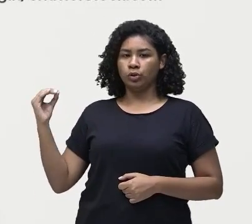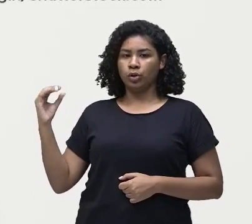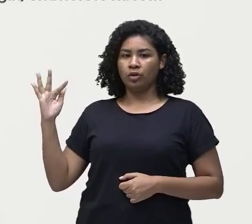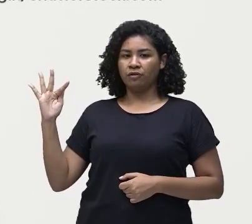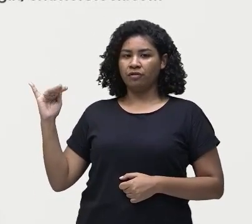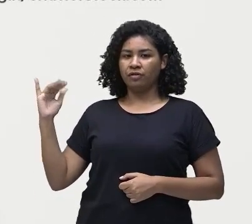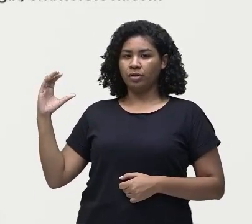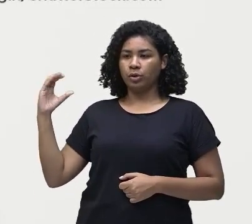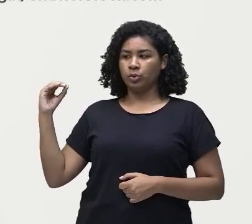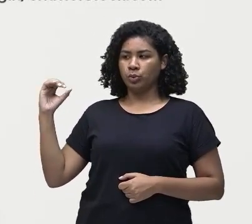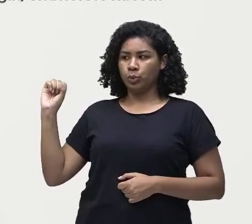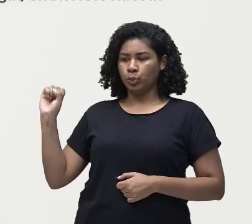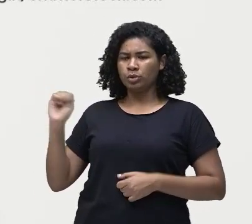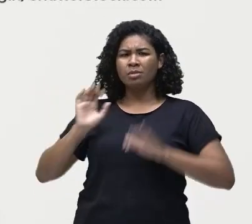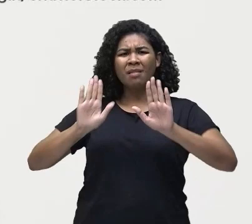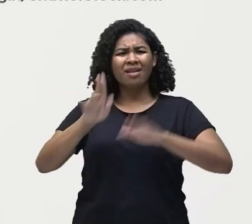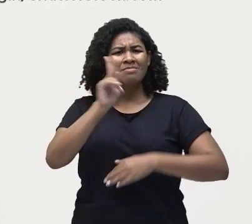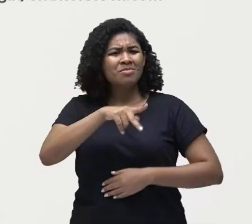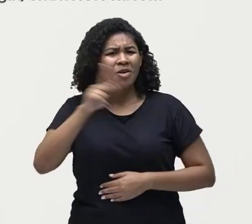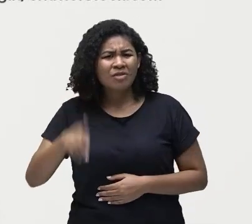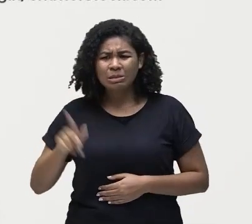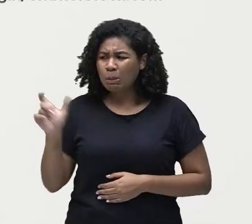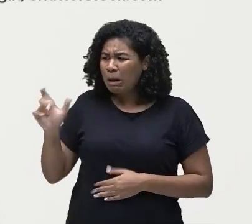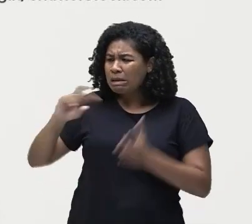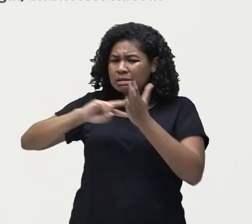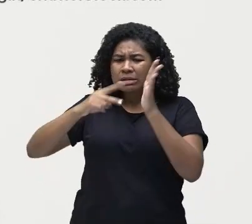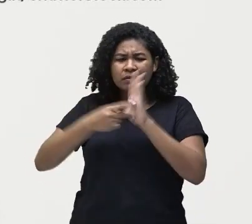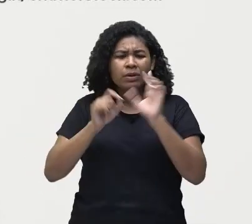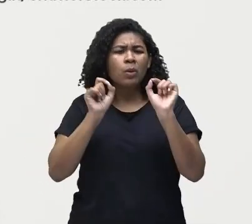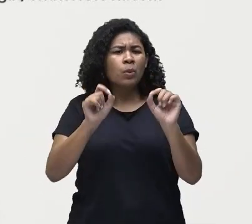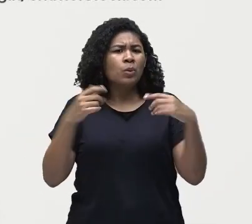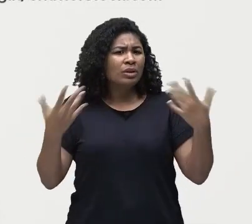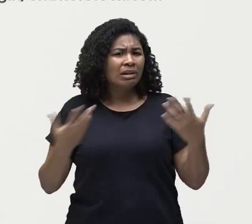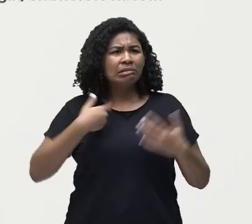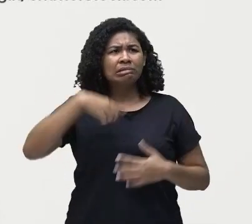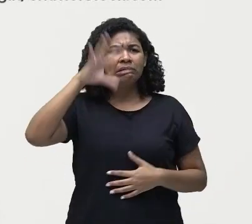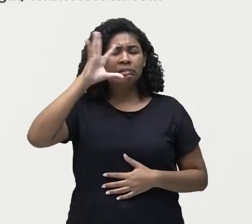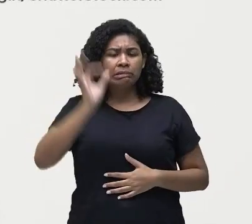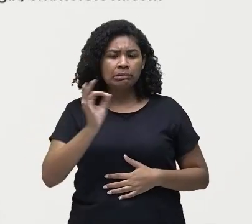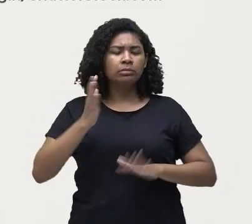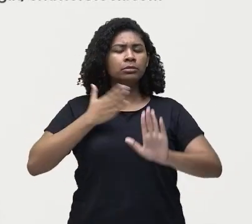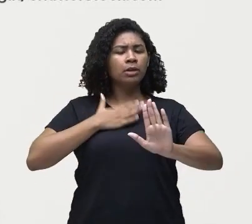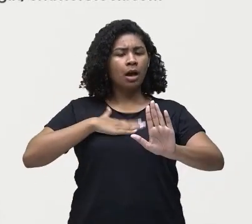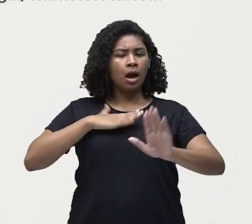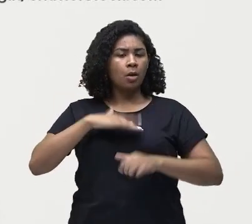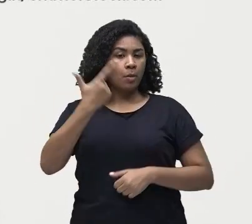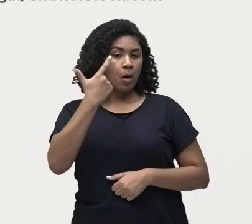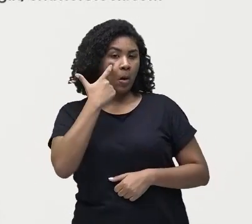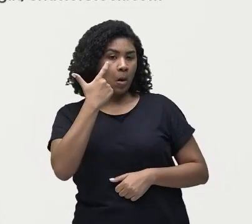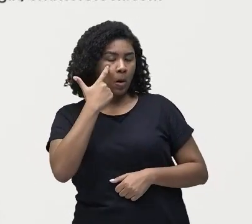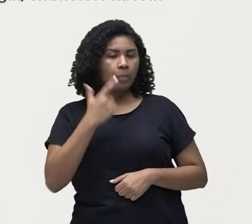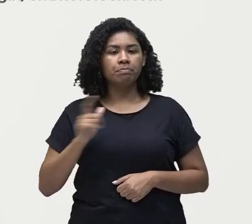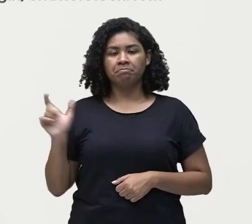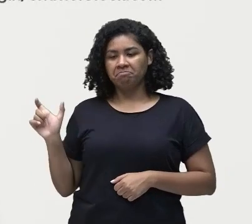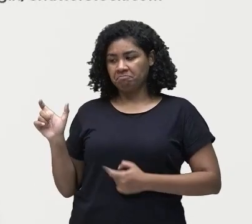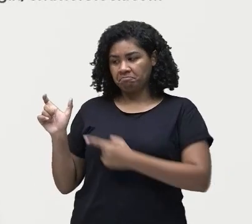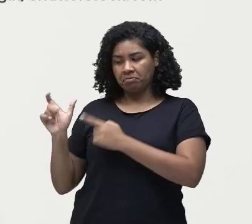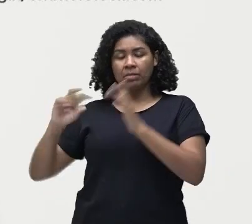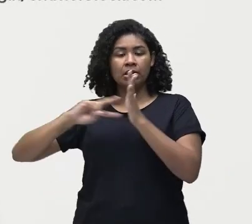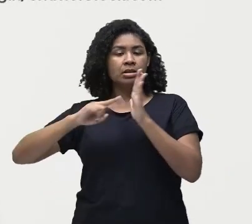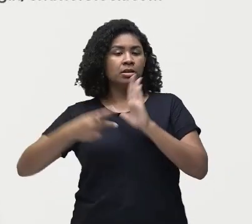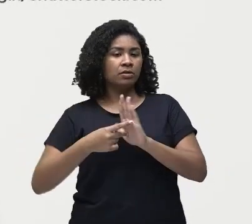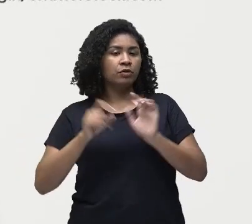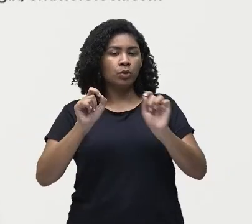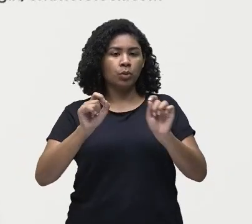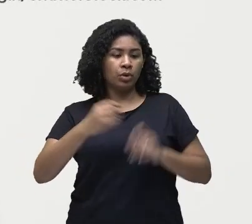Autótrofos. O professor, o que é isso? Um ser autótrofo. Esse ser autótrofo são os seres que